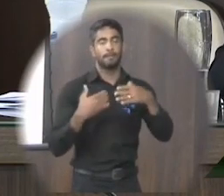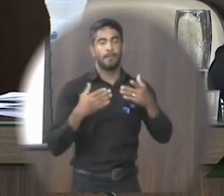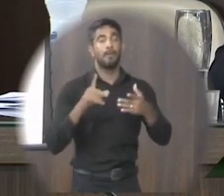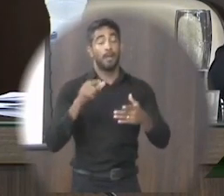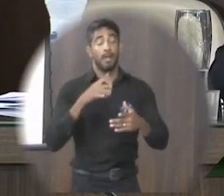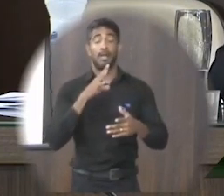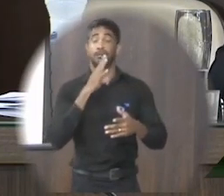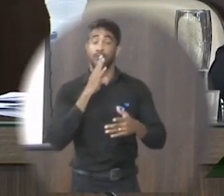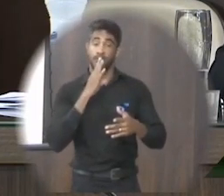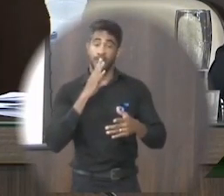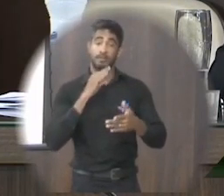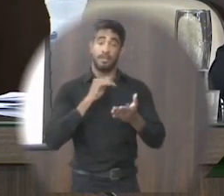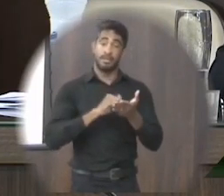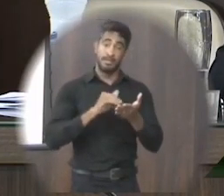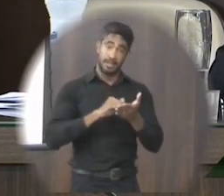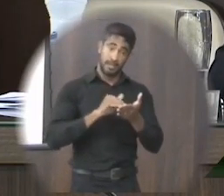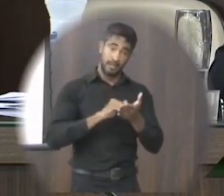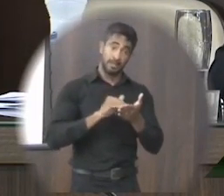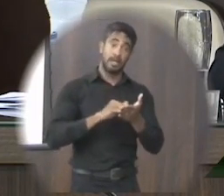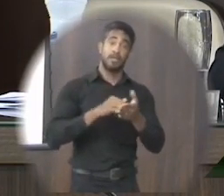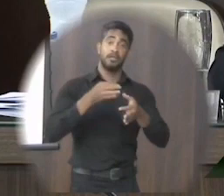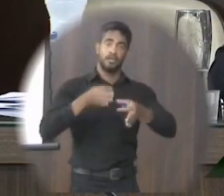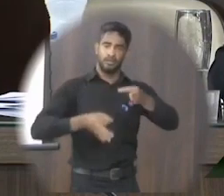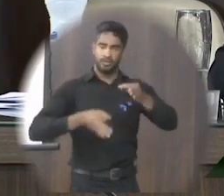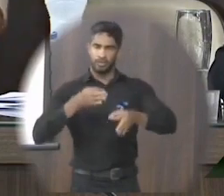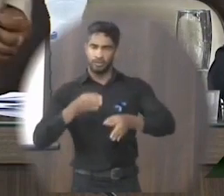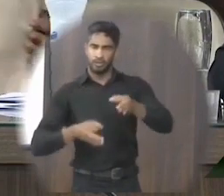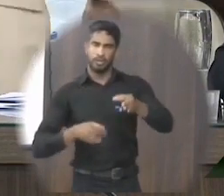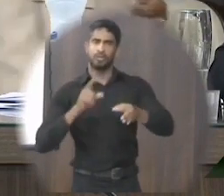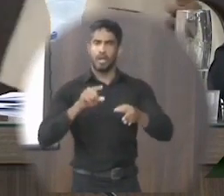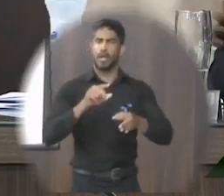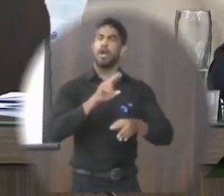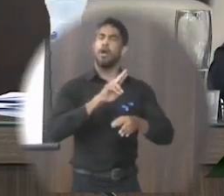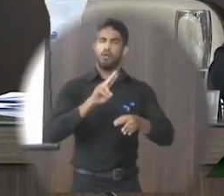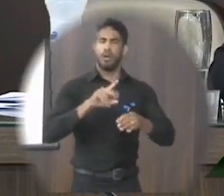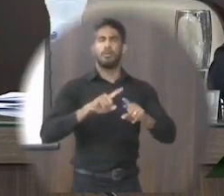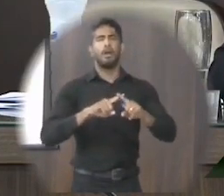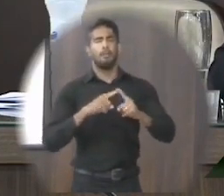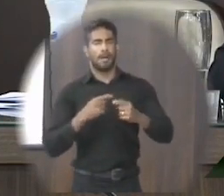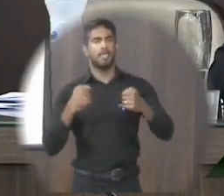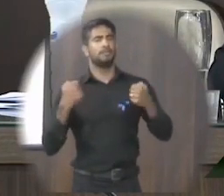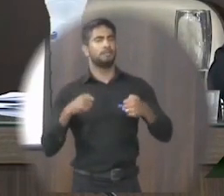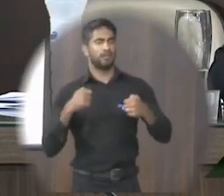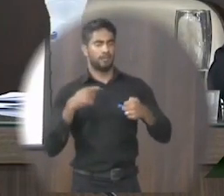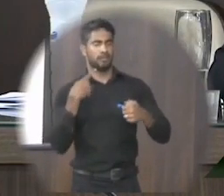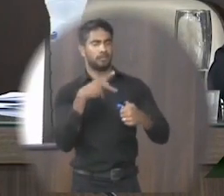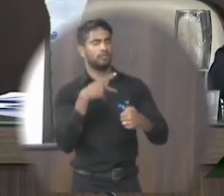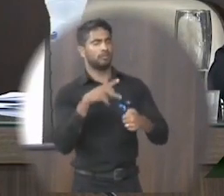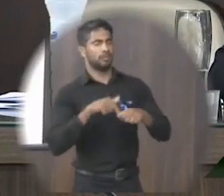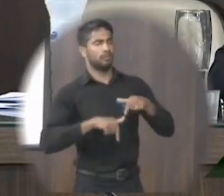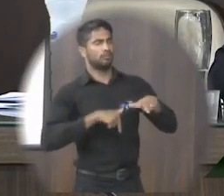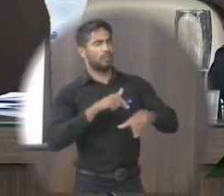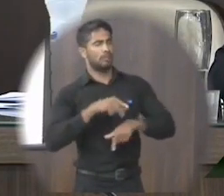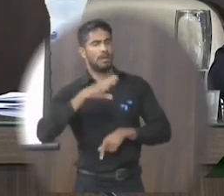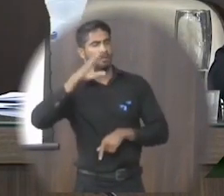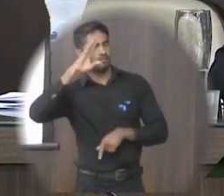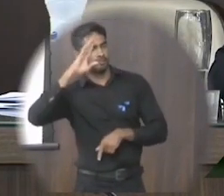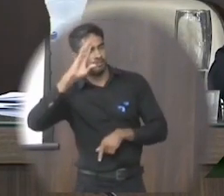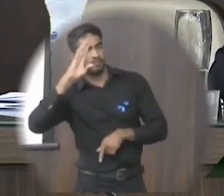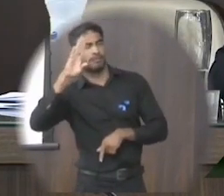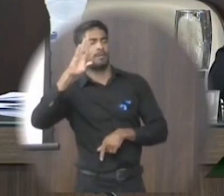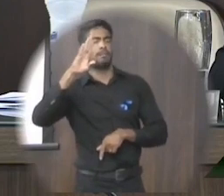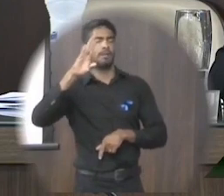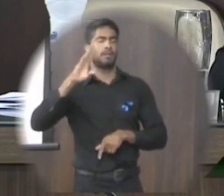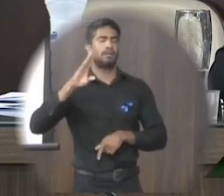secretário de Estado de Justiça e Segurança Pública é um jurista renomado, mas vale ressaltar que o seu posicionamento, fundamentação e